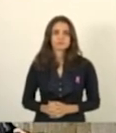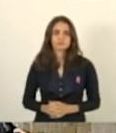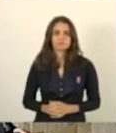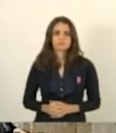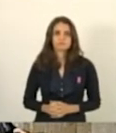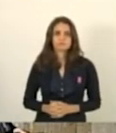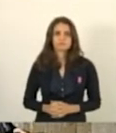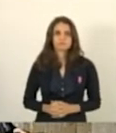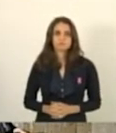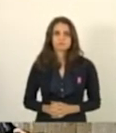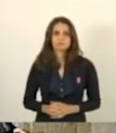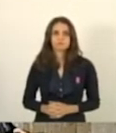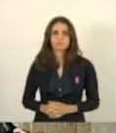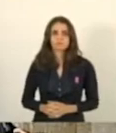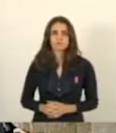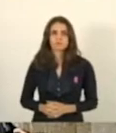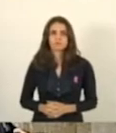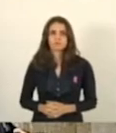Vamos ficar aqui.